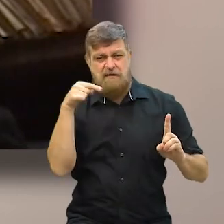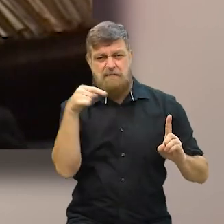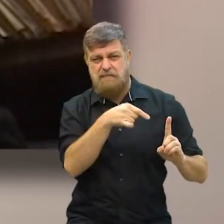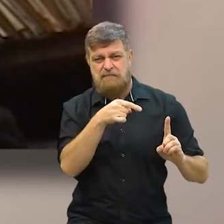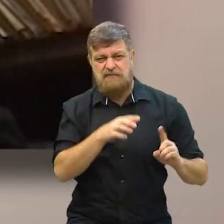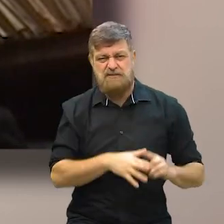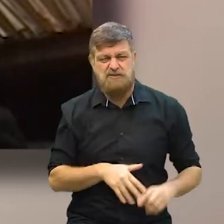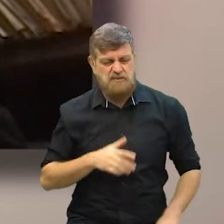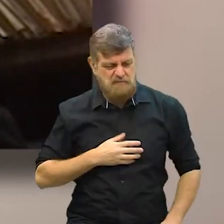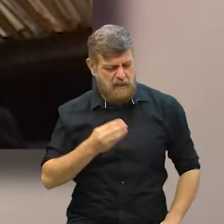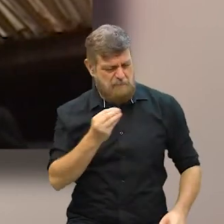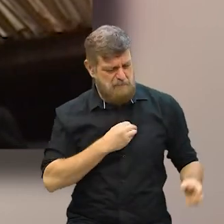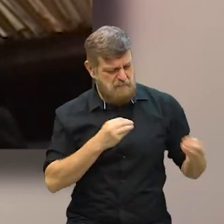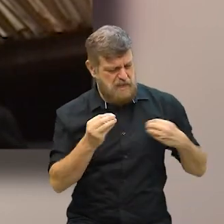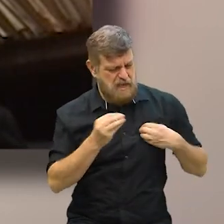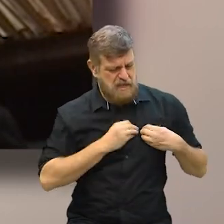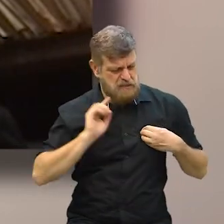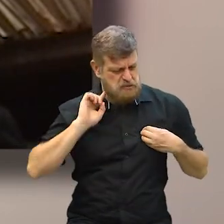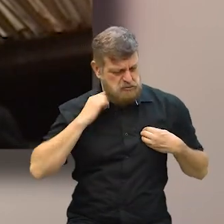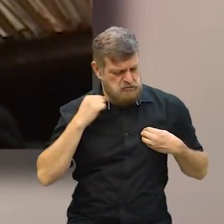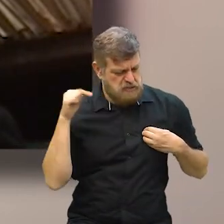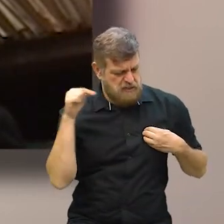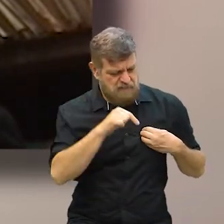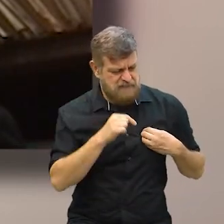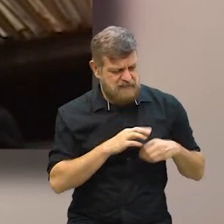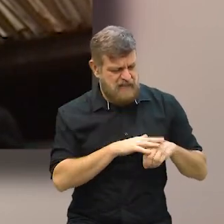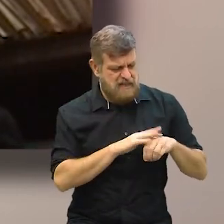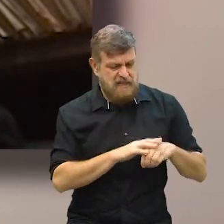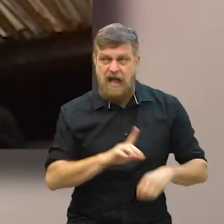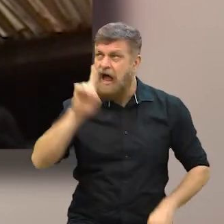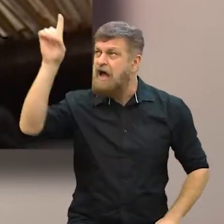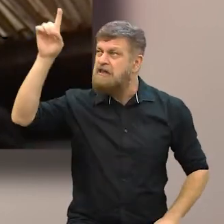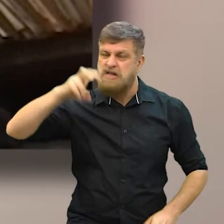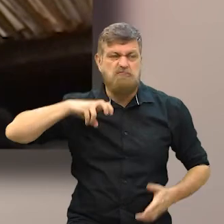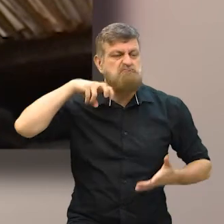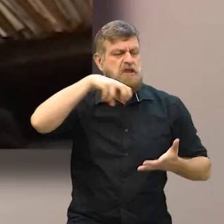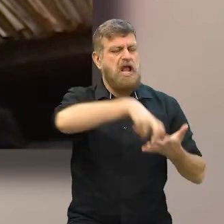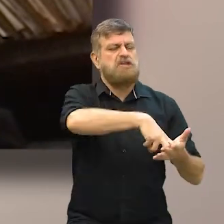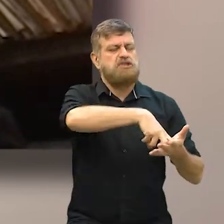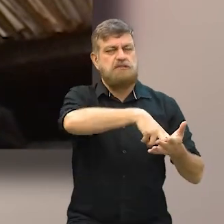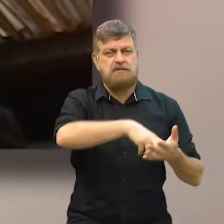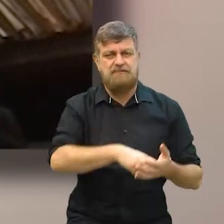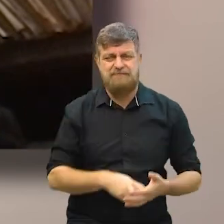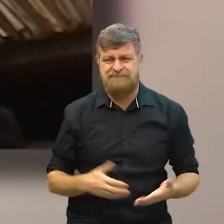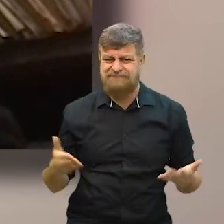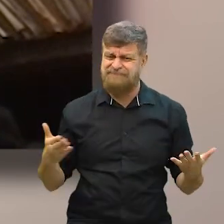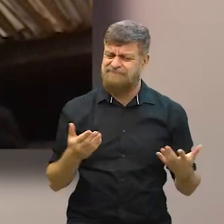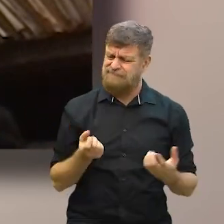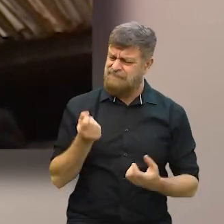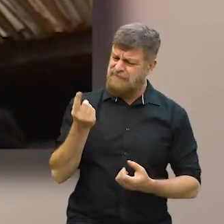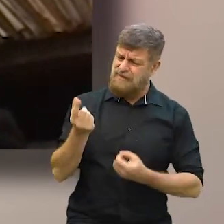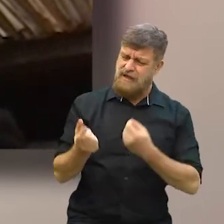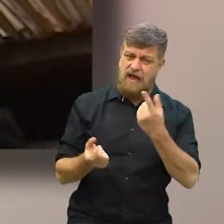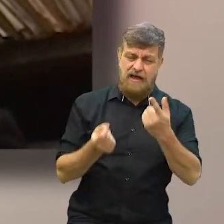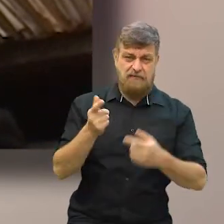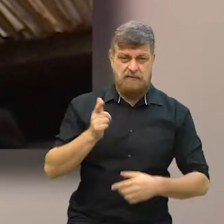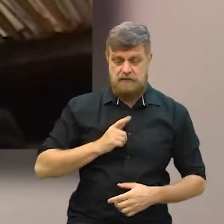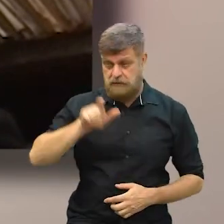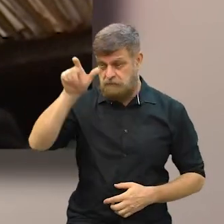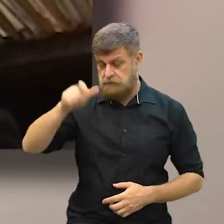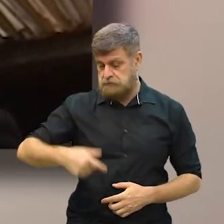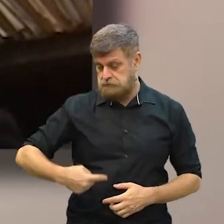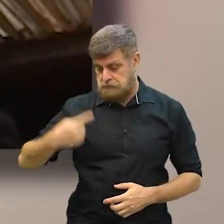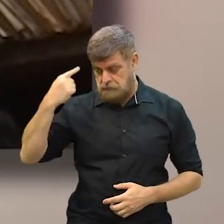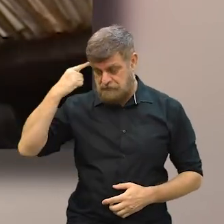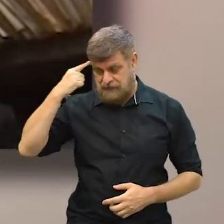pessoas pecaminosas que tinham a doença como castigo. Né? Hoje é raro ter